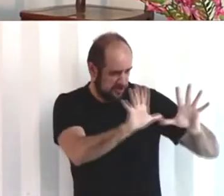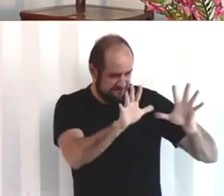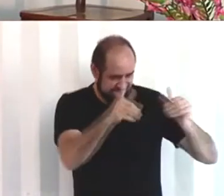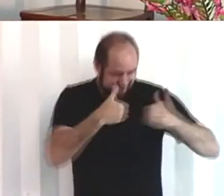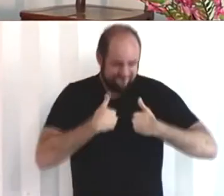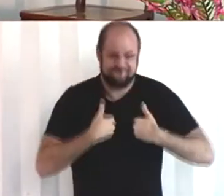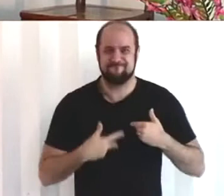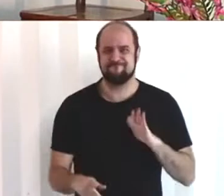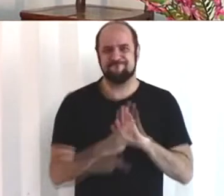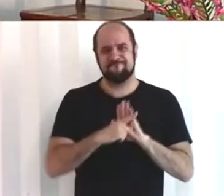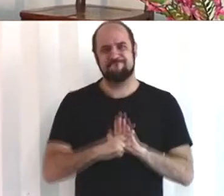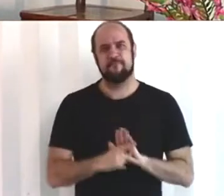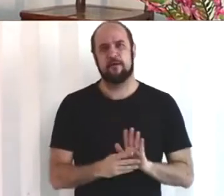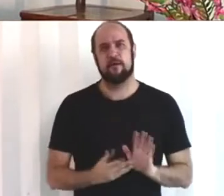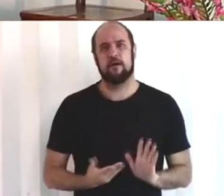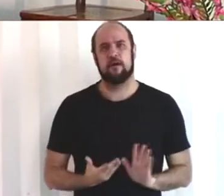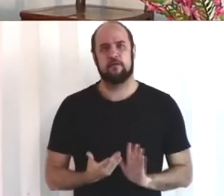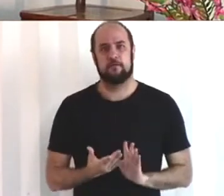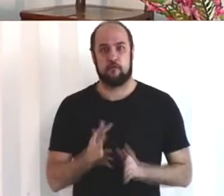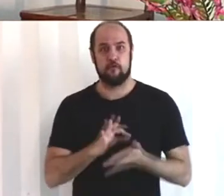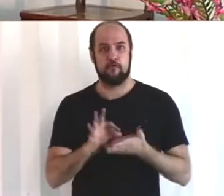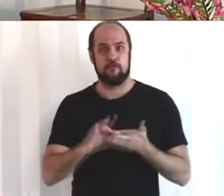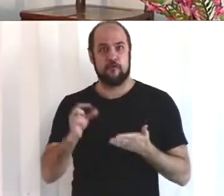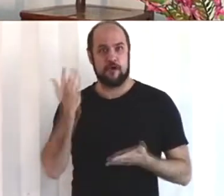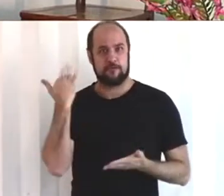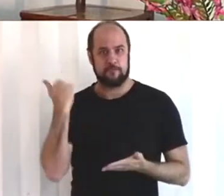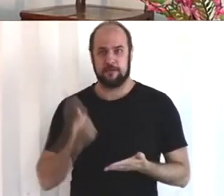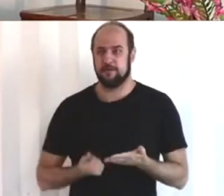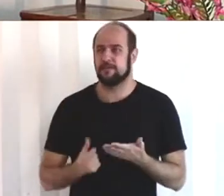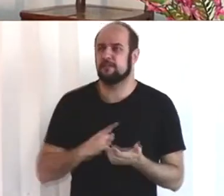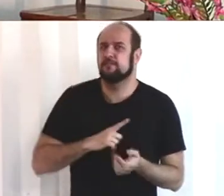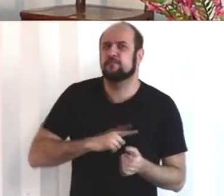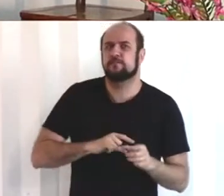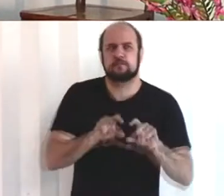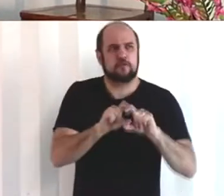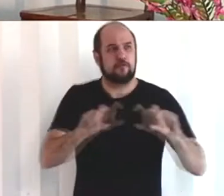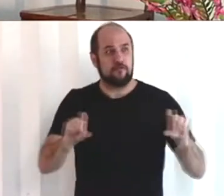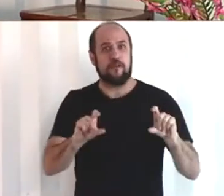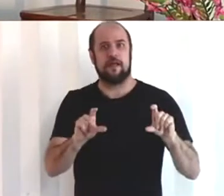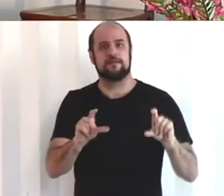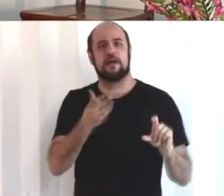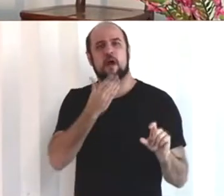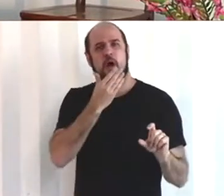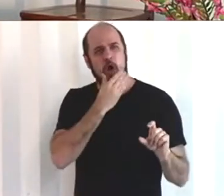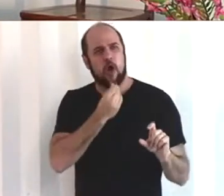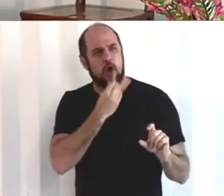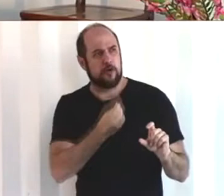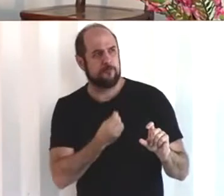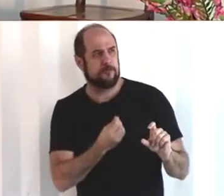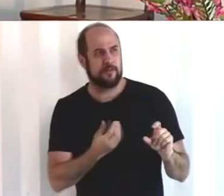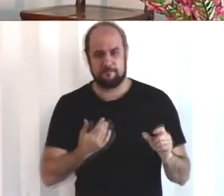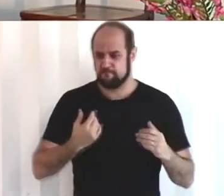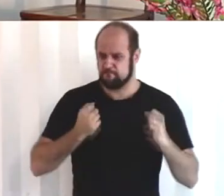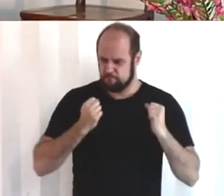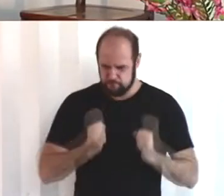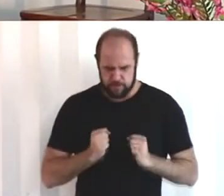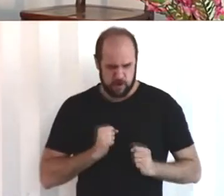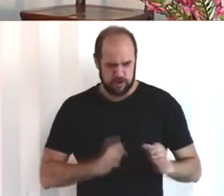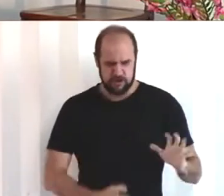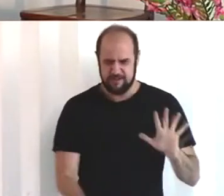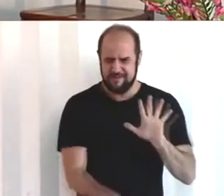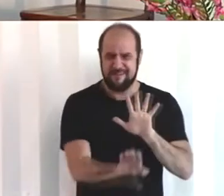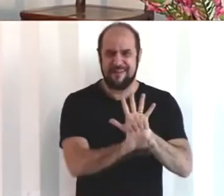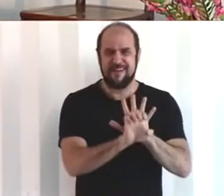célebre naquele período, no período até do iluminismo, é que o homem torna-se a medida de todas as coisas. O homem é